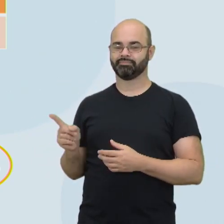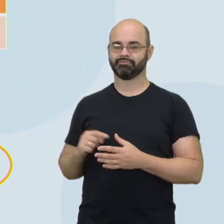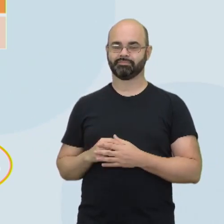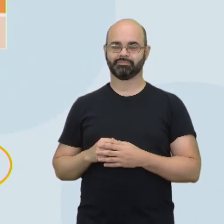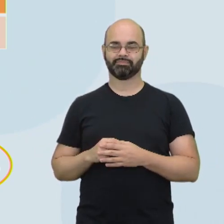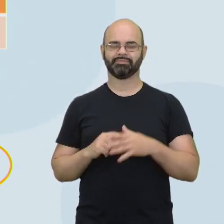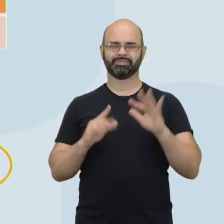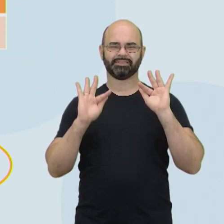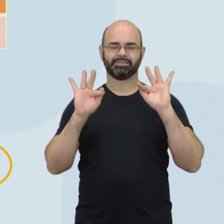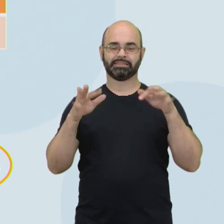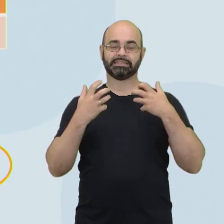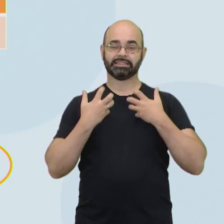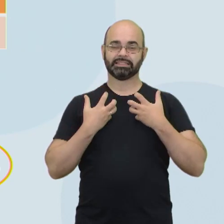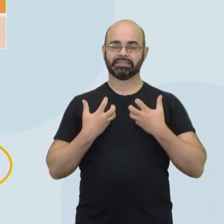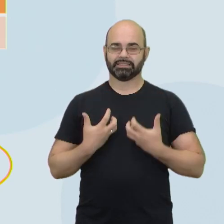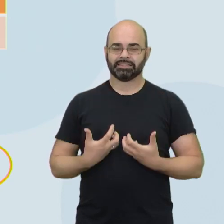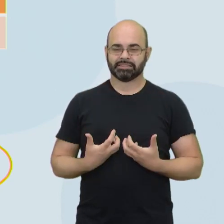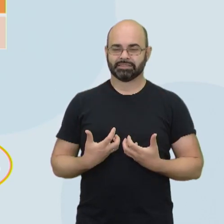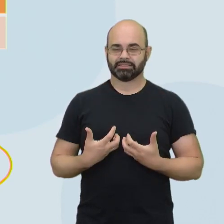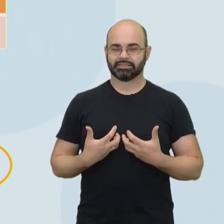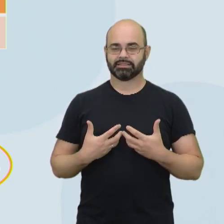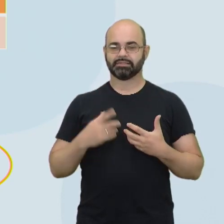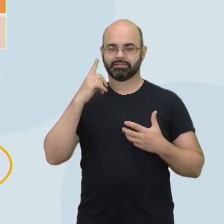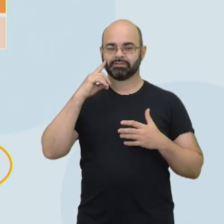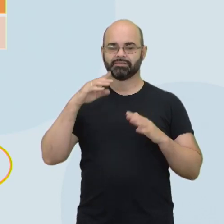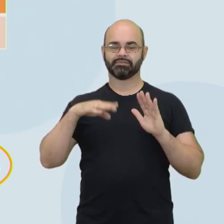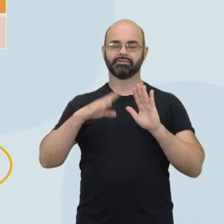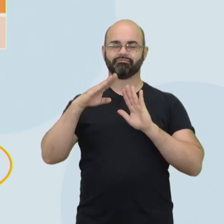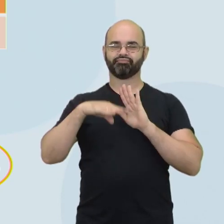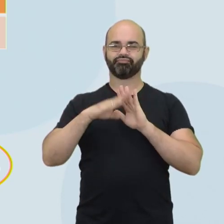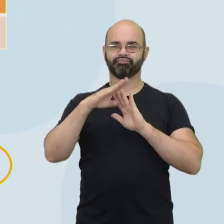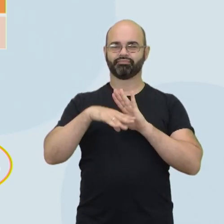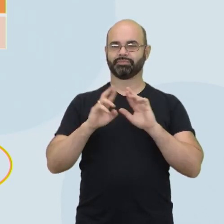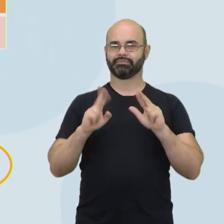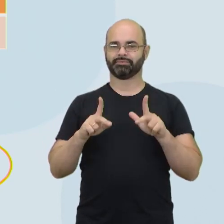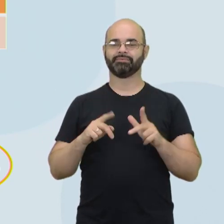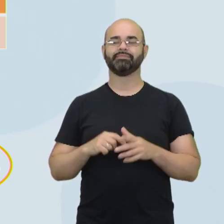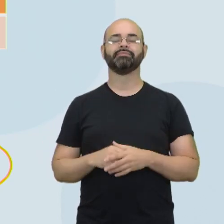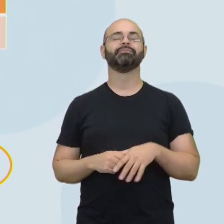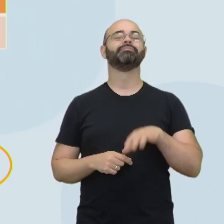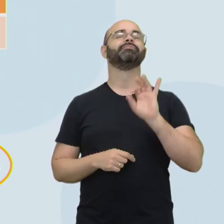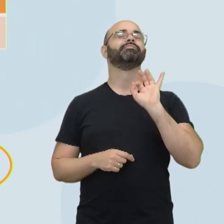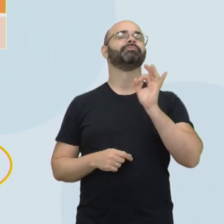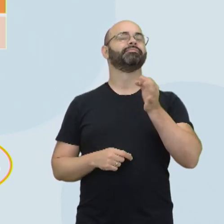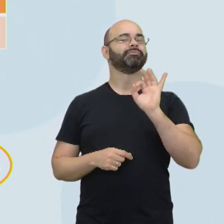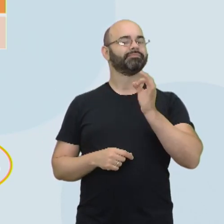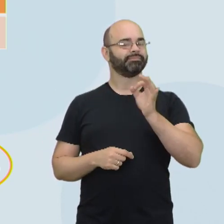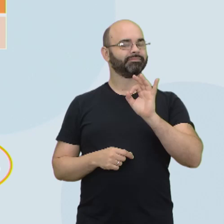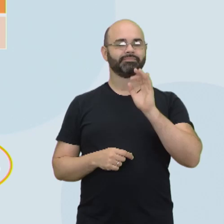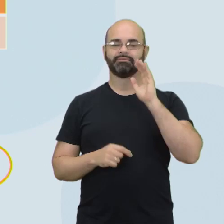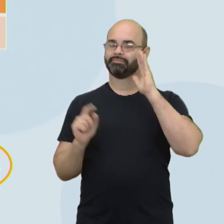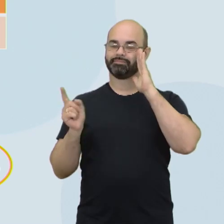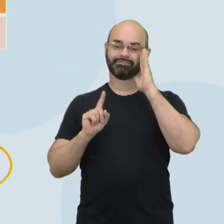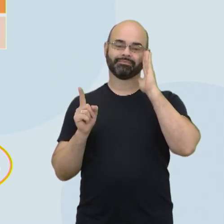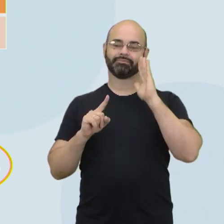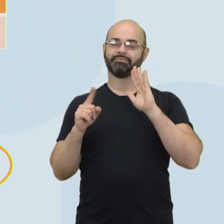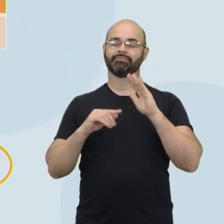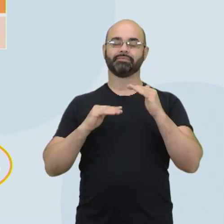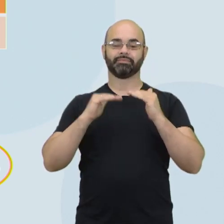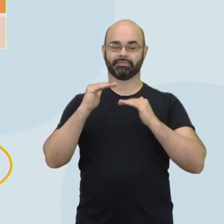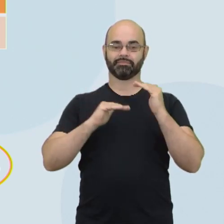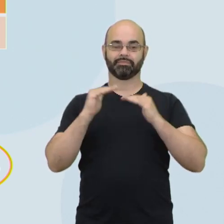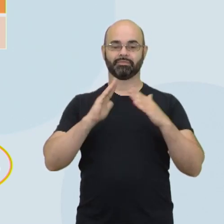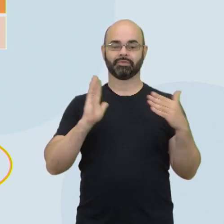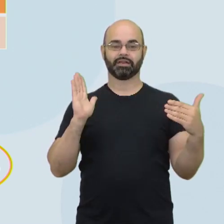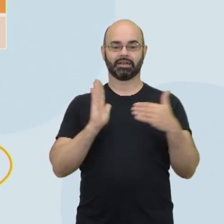um pouco cansado, ó, ele vai fazendo essas proporções diferenciadas. Ah, então não é, né? Não é Ele só é proporcional até